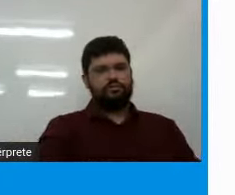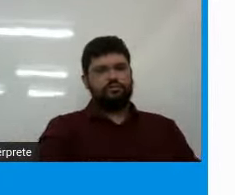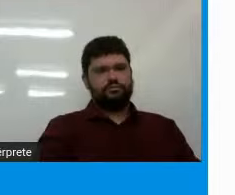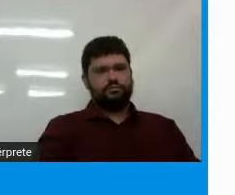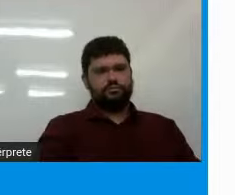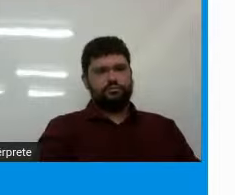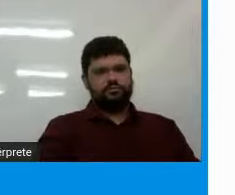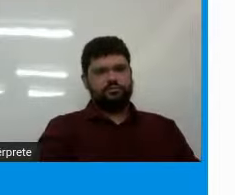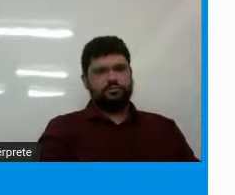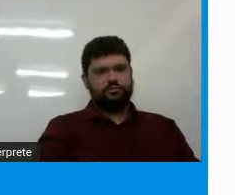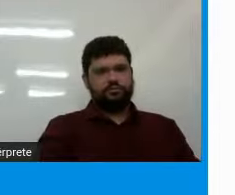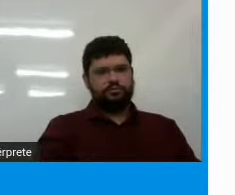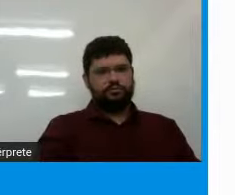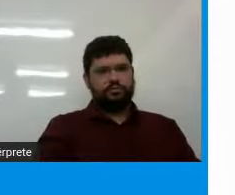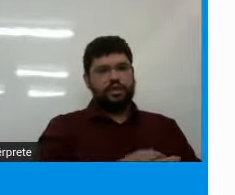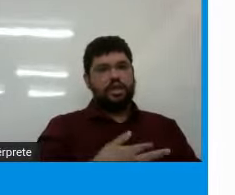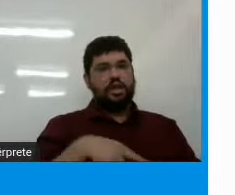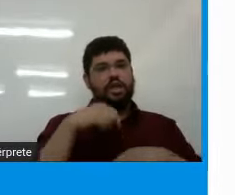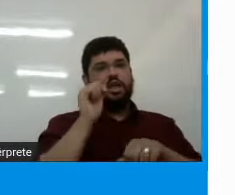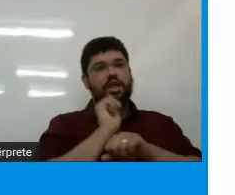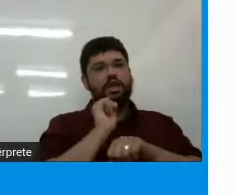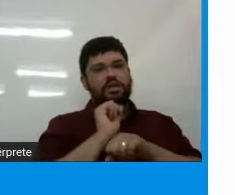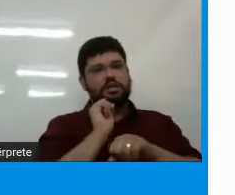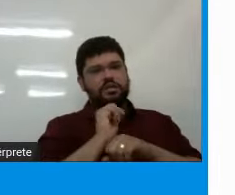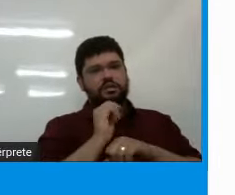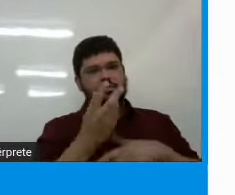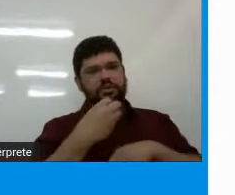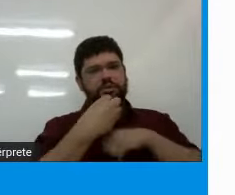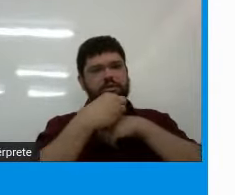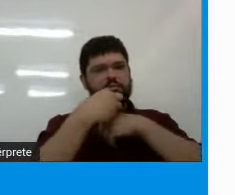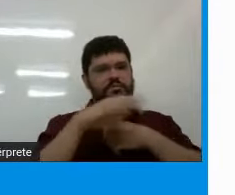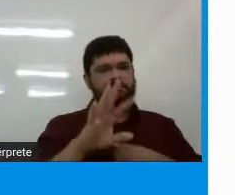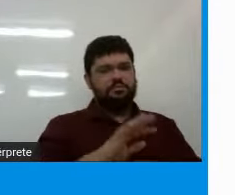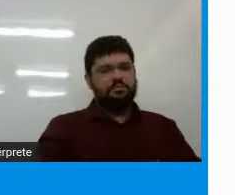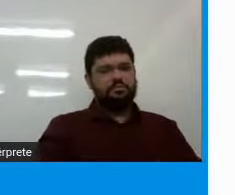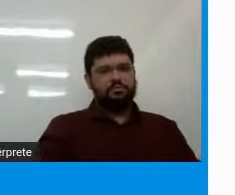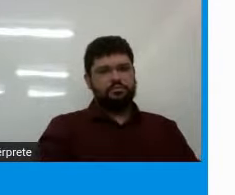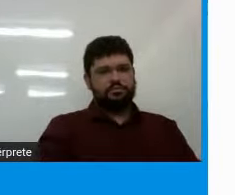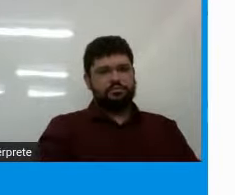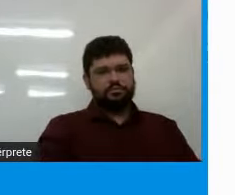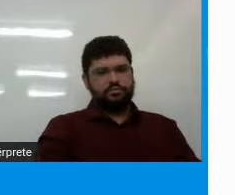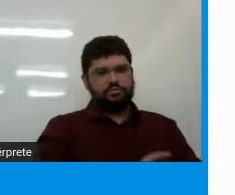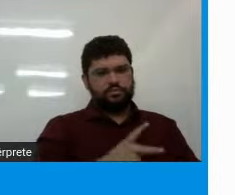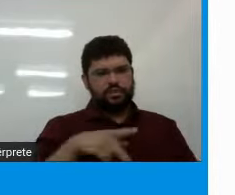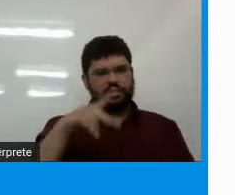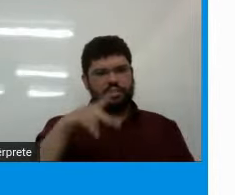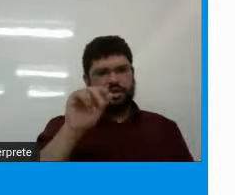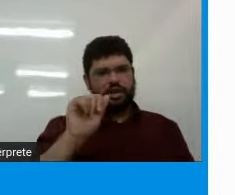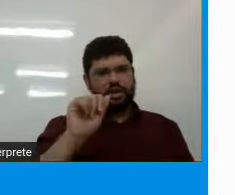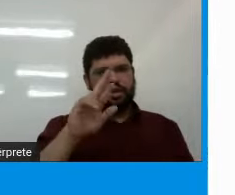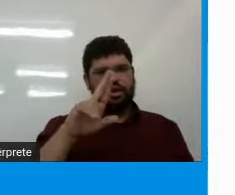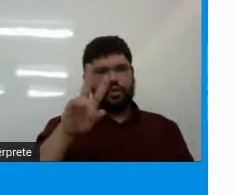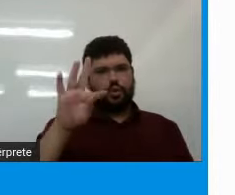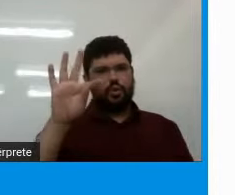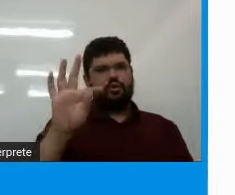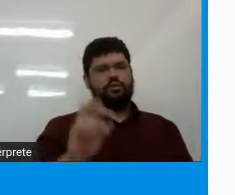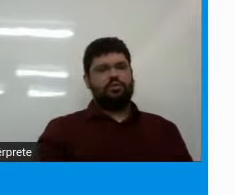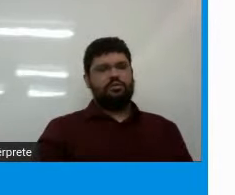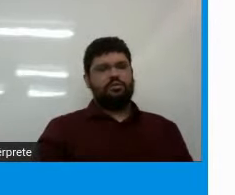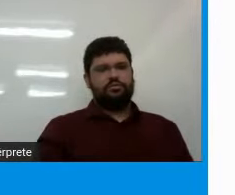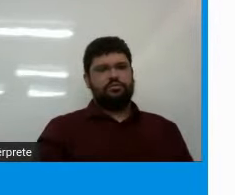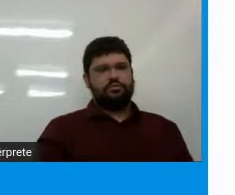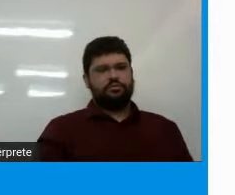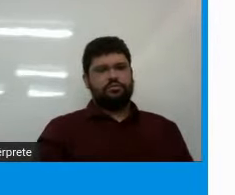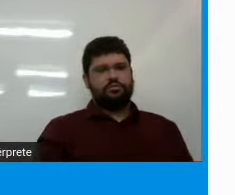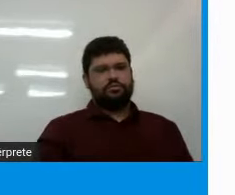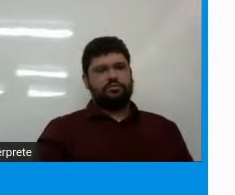está para ser disponibilizado, acho que a pronúncia é Kahoot, alguma coisa assim, que está para ser disponibilizado agora,